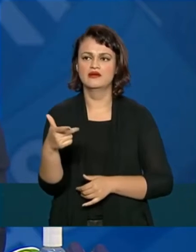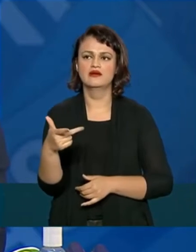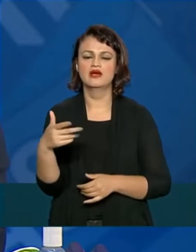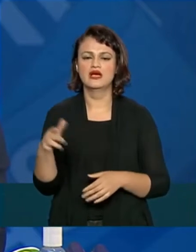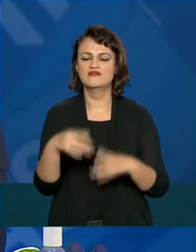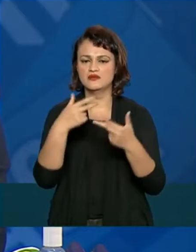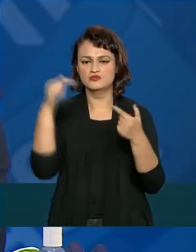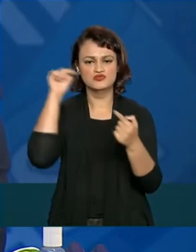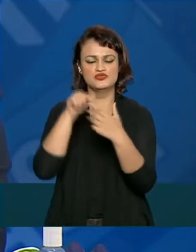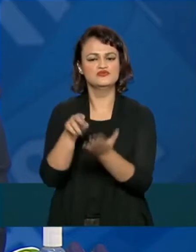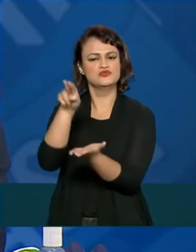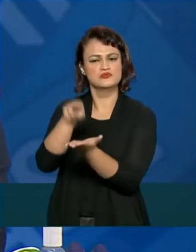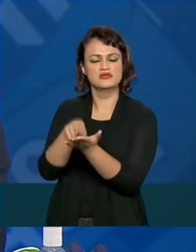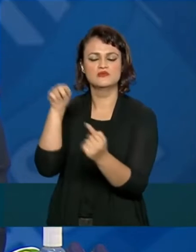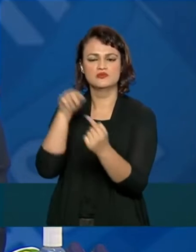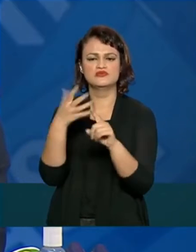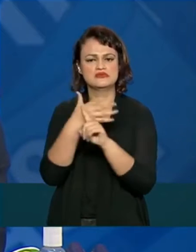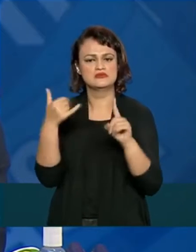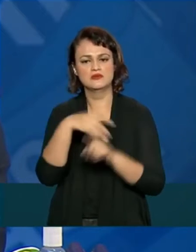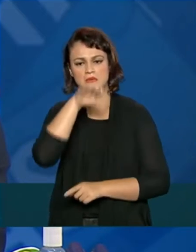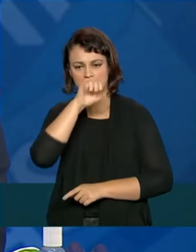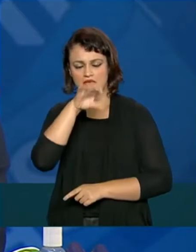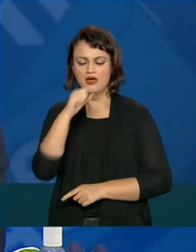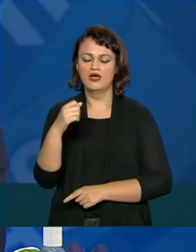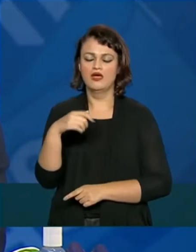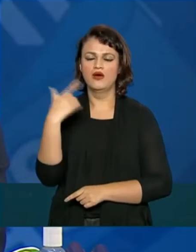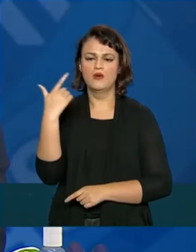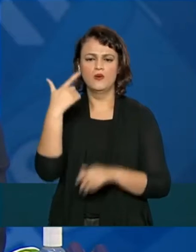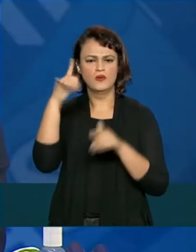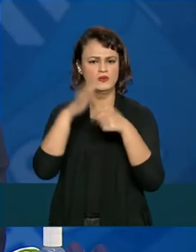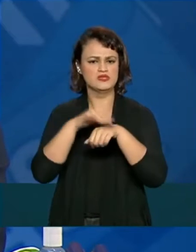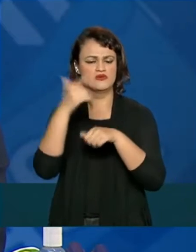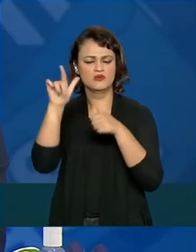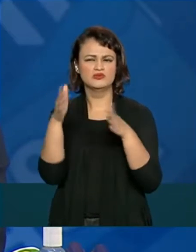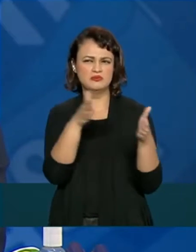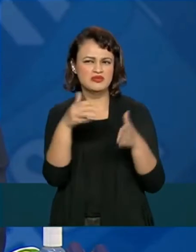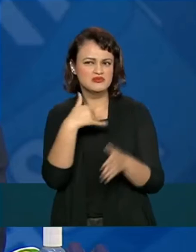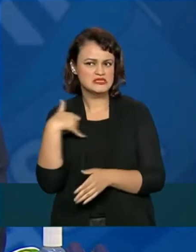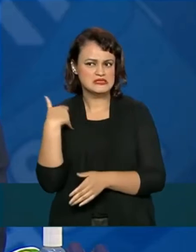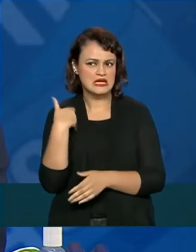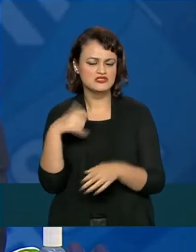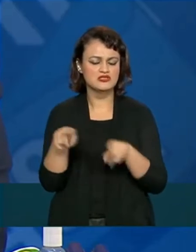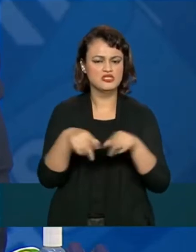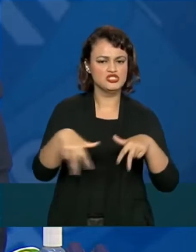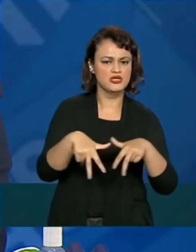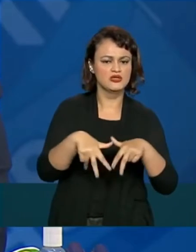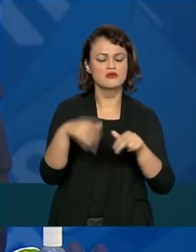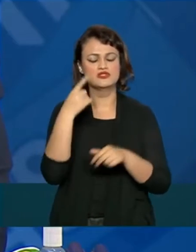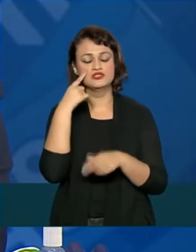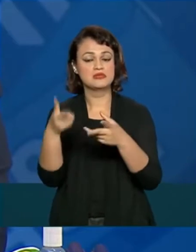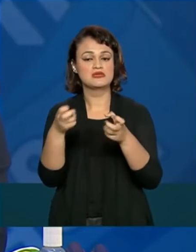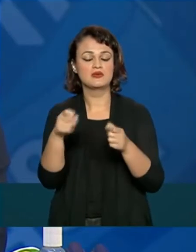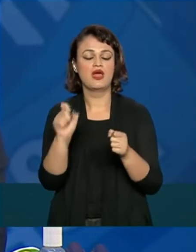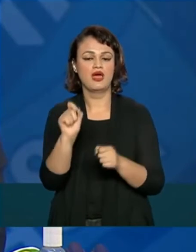as hospitalizações por síndrome respiratória aguda, por etiologia, segundo a faixa etária e sexo, a gente verifica que a